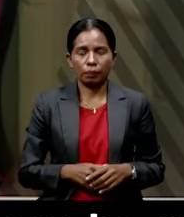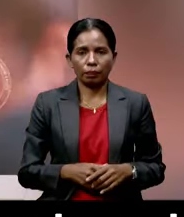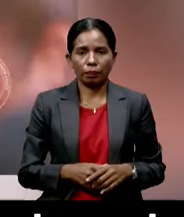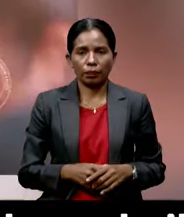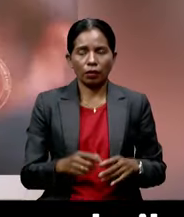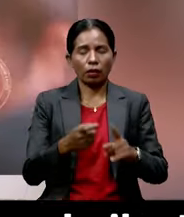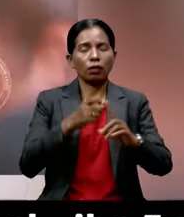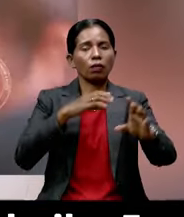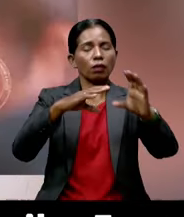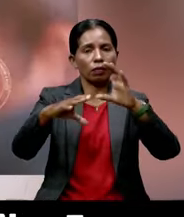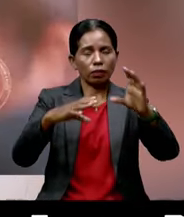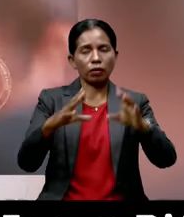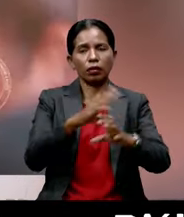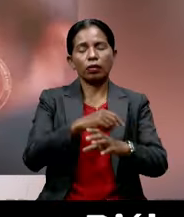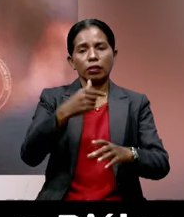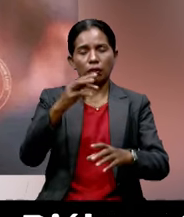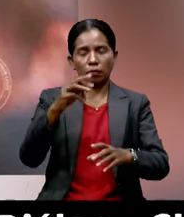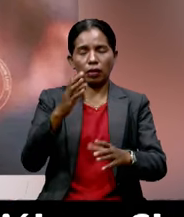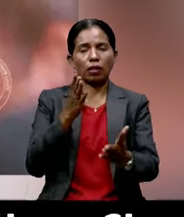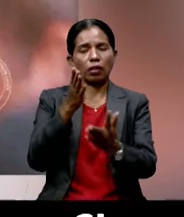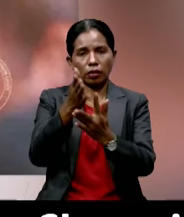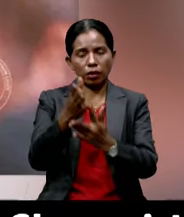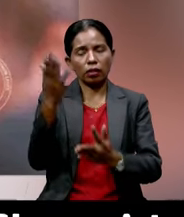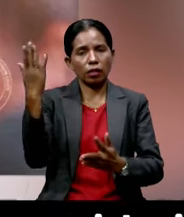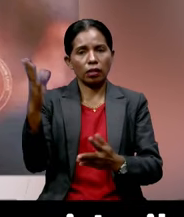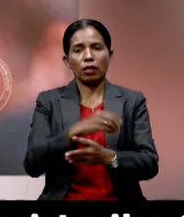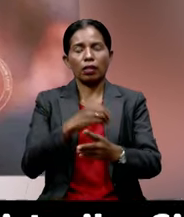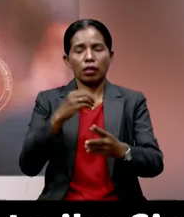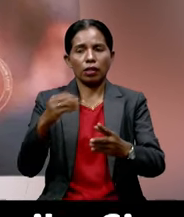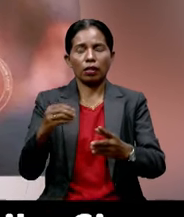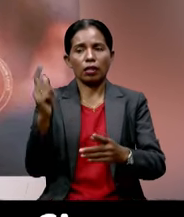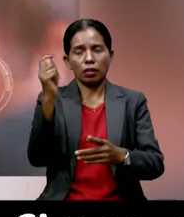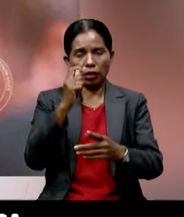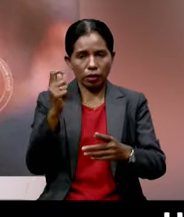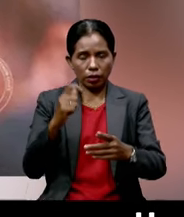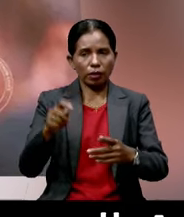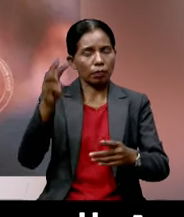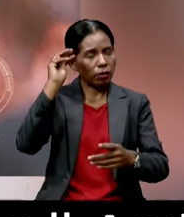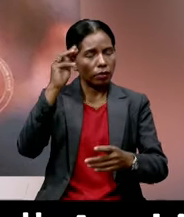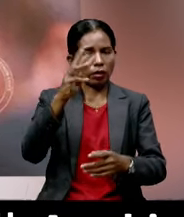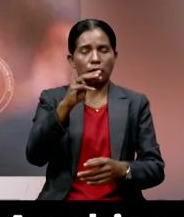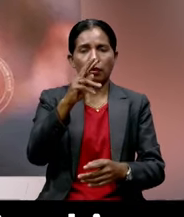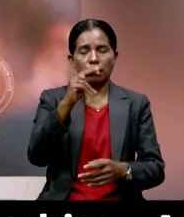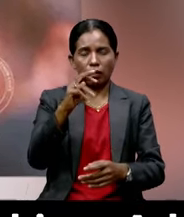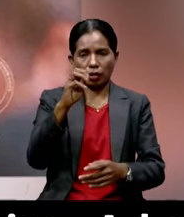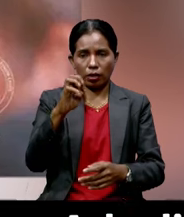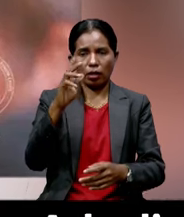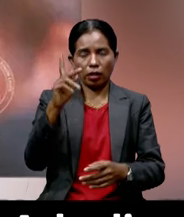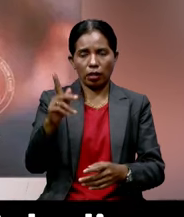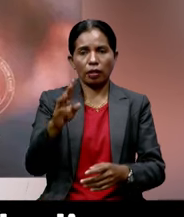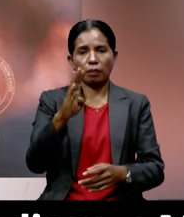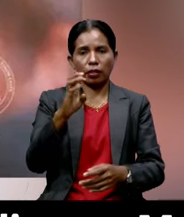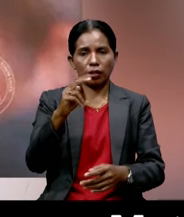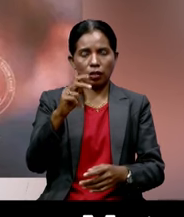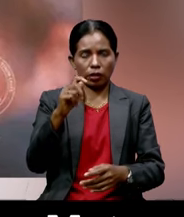Li Rússi comunicaram na BMAX Gemena Cessa e a Gabinete Média Menek Tersané, Ministro de Negócios Estrangeiros na Cooperação, Bendito